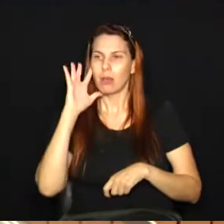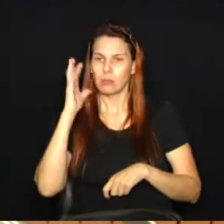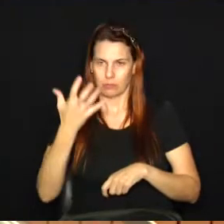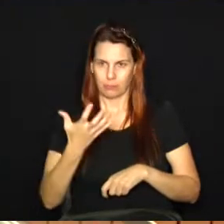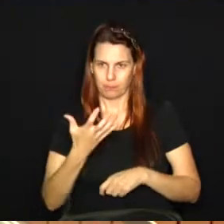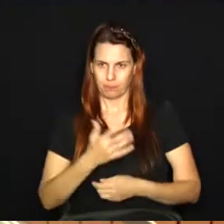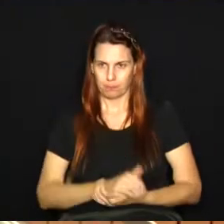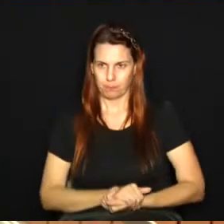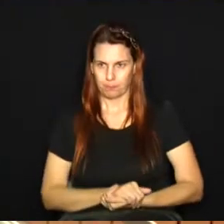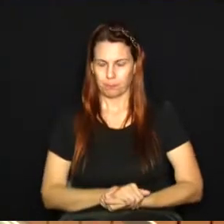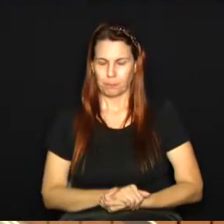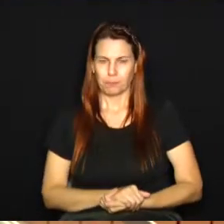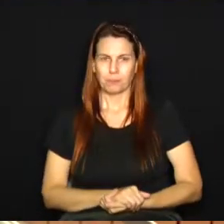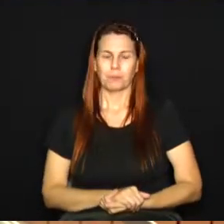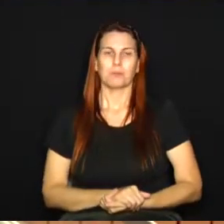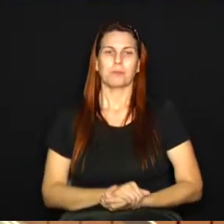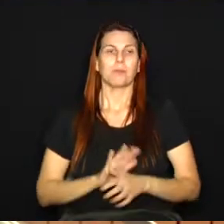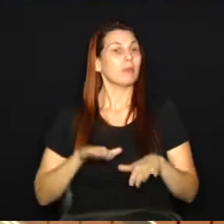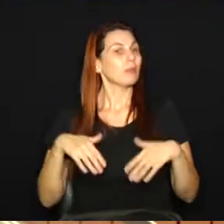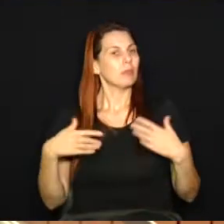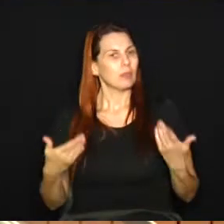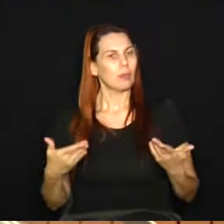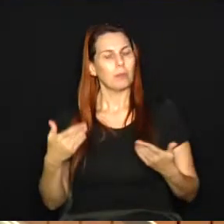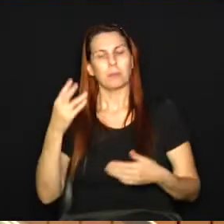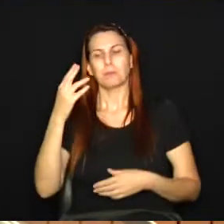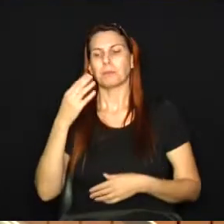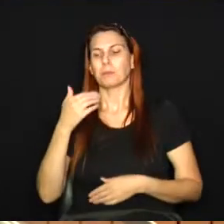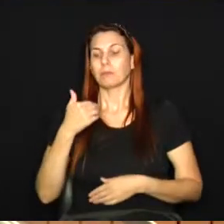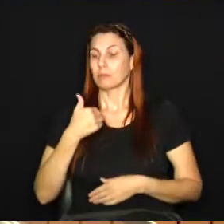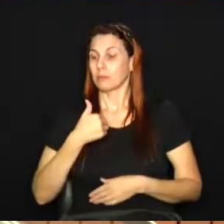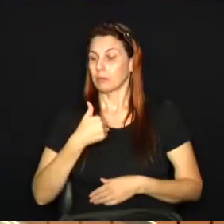tom. Feito isso, padre, eu vou